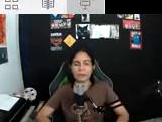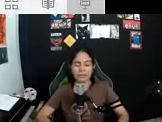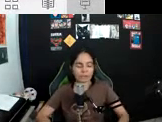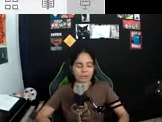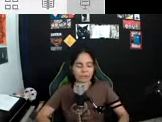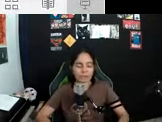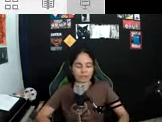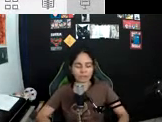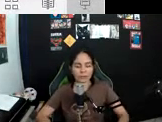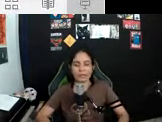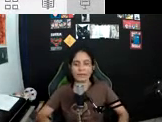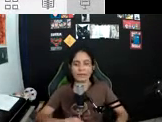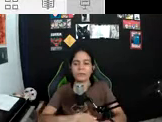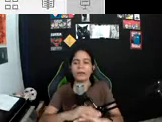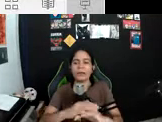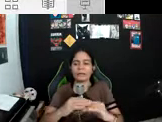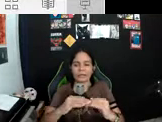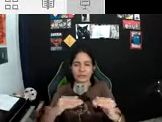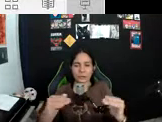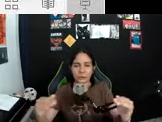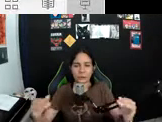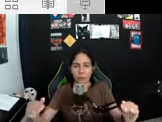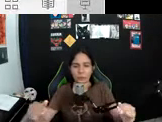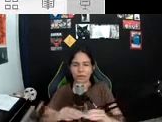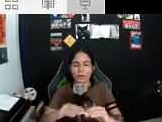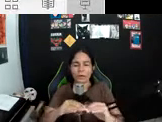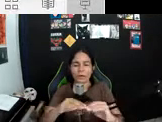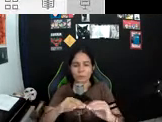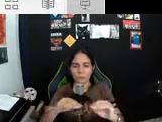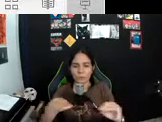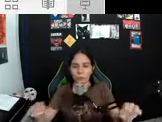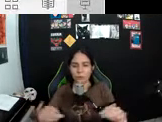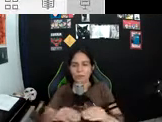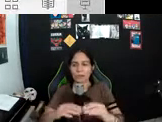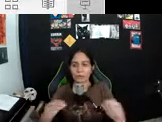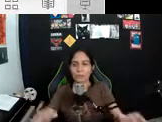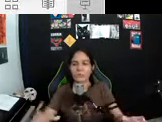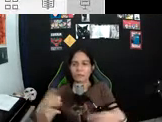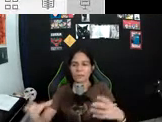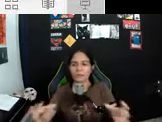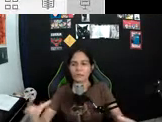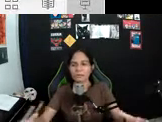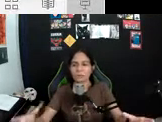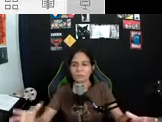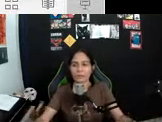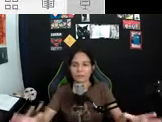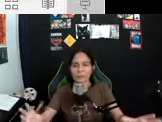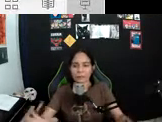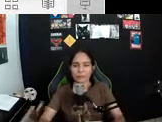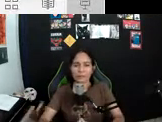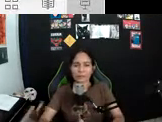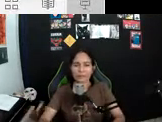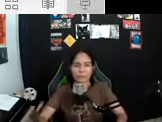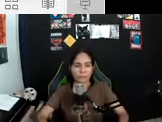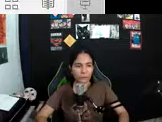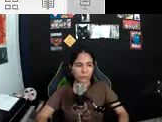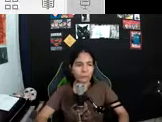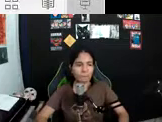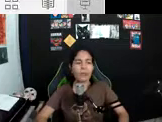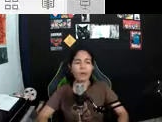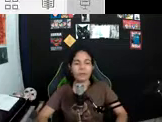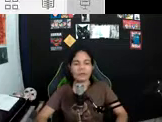bom funcionamento dos conselhos regionais, né? Então, trazendo de forma uniforme ali, única, para que todos os conselhos trabalhem da